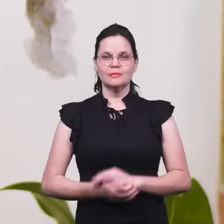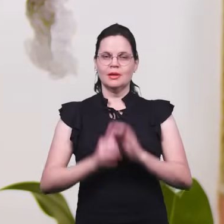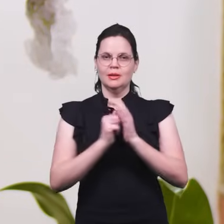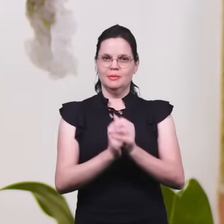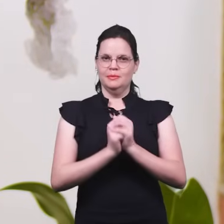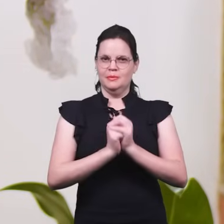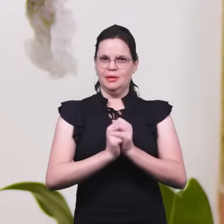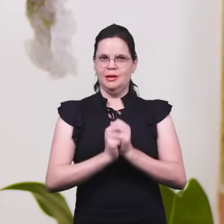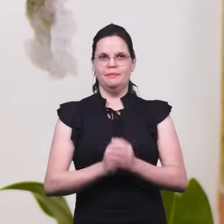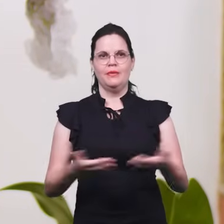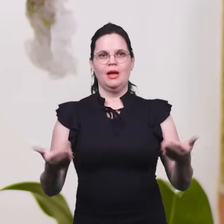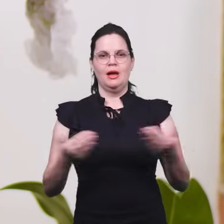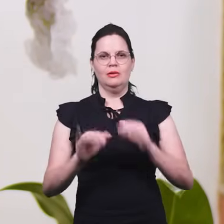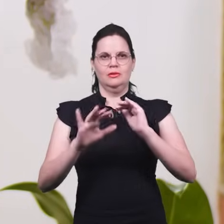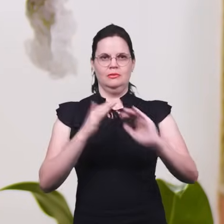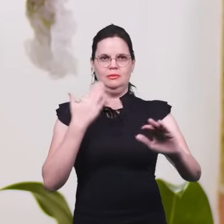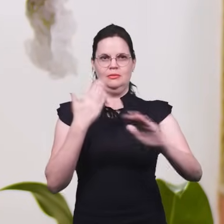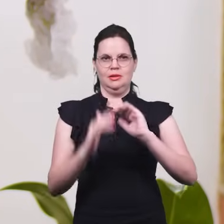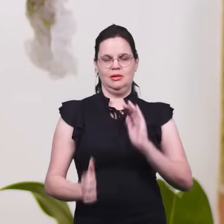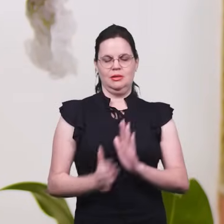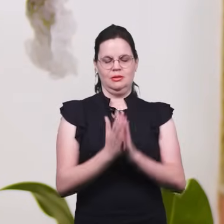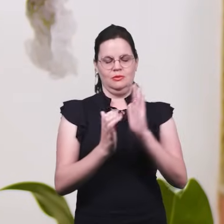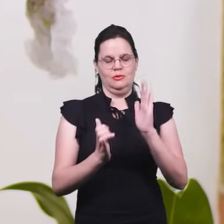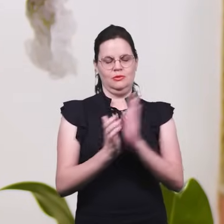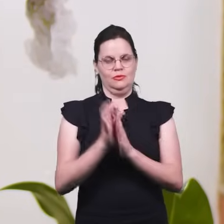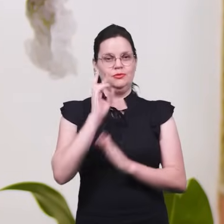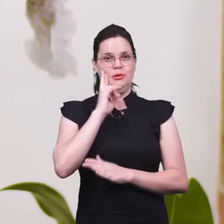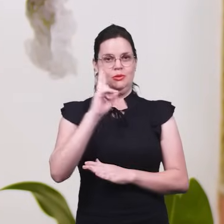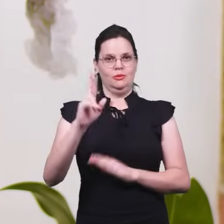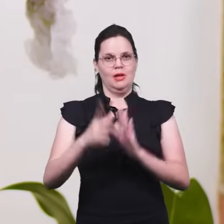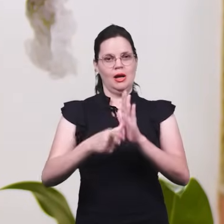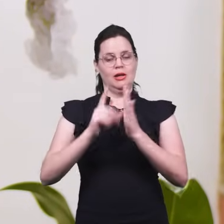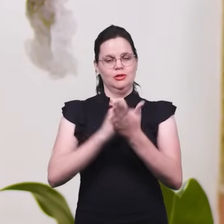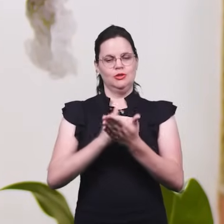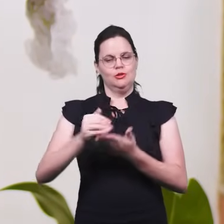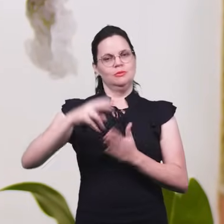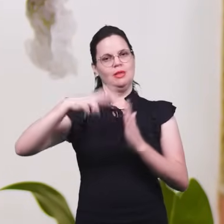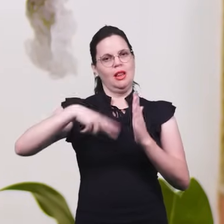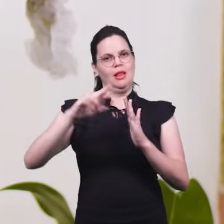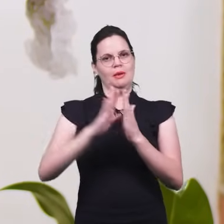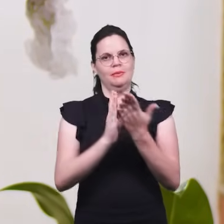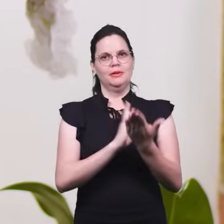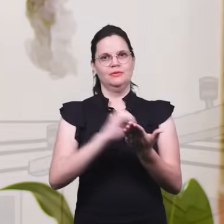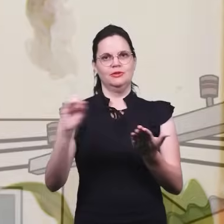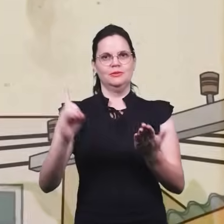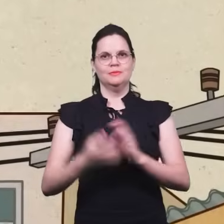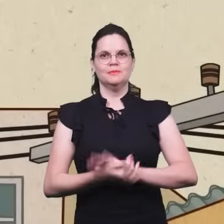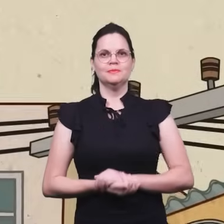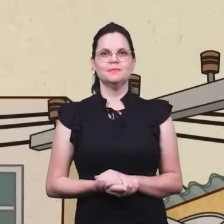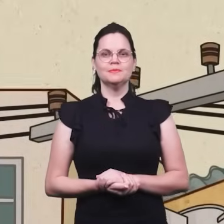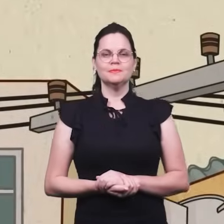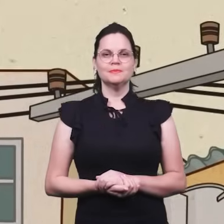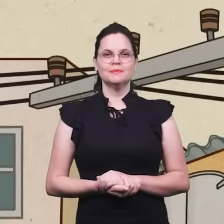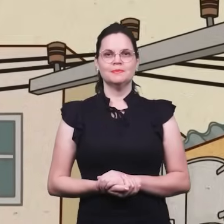Amém. Agora iremos cantar um louvor antes de irmos para a palavra do nosso culto.